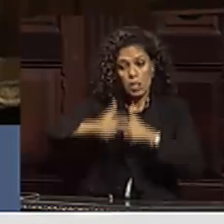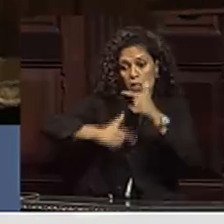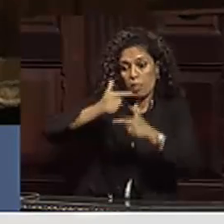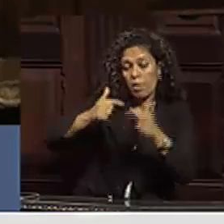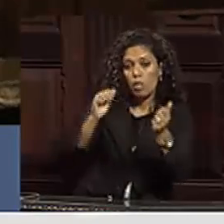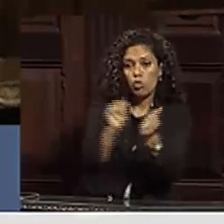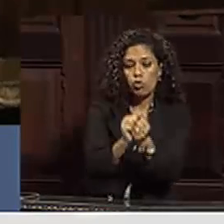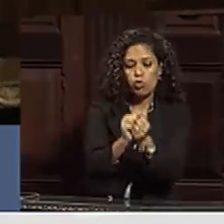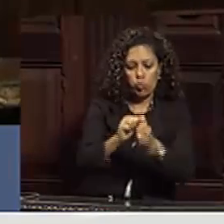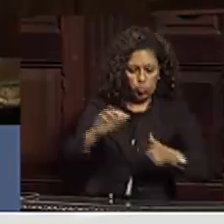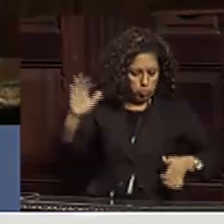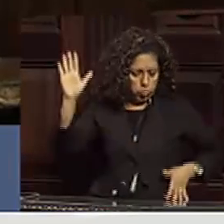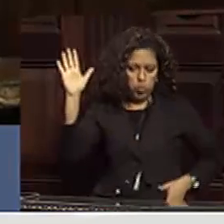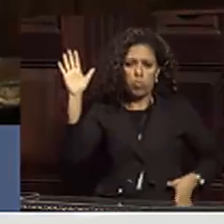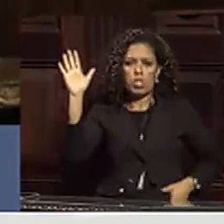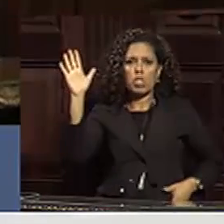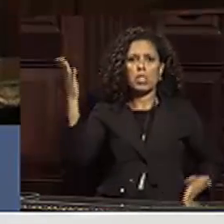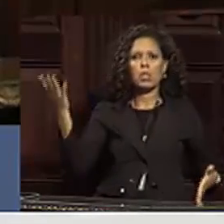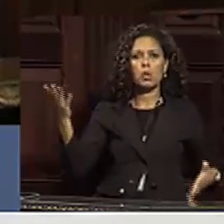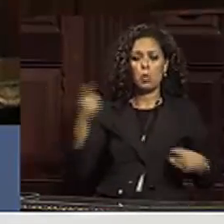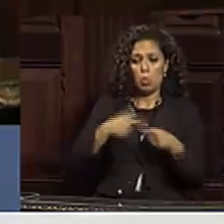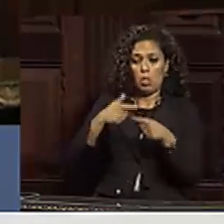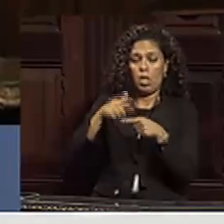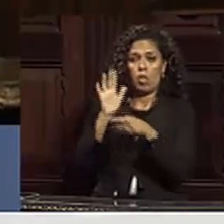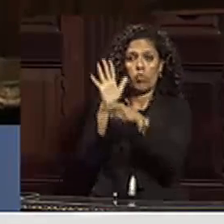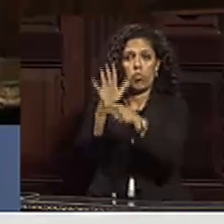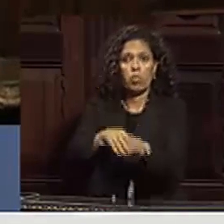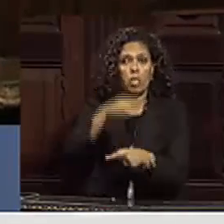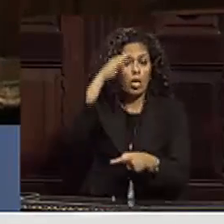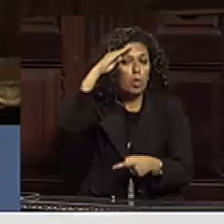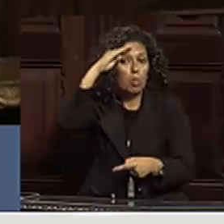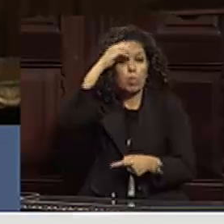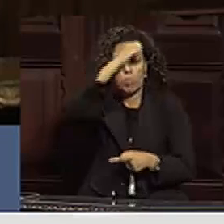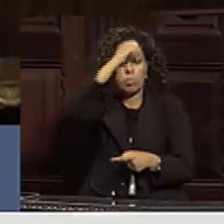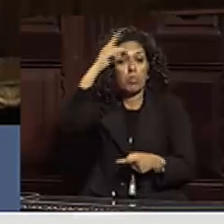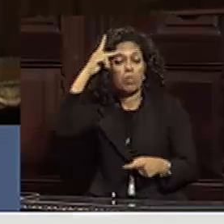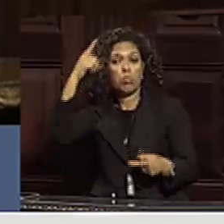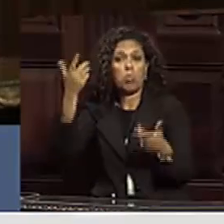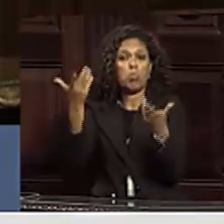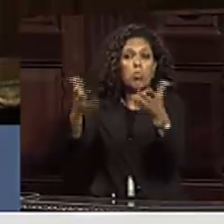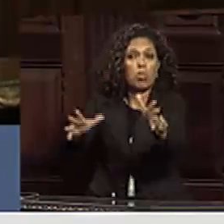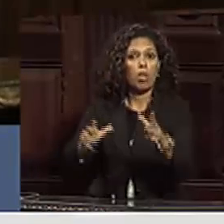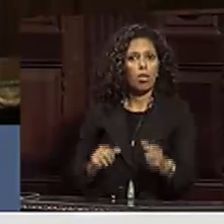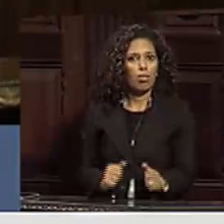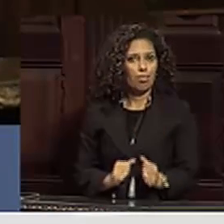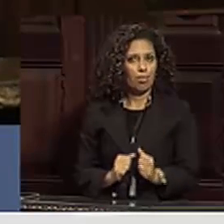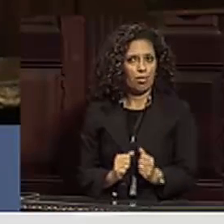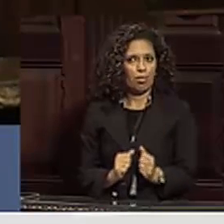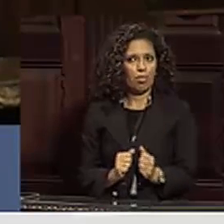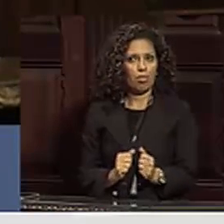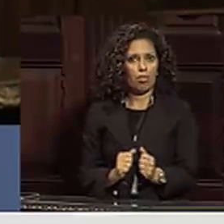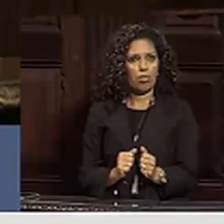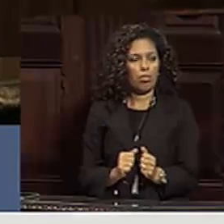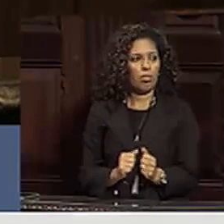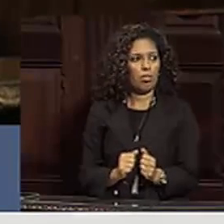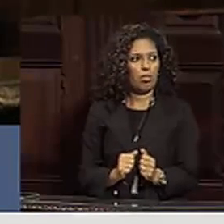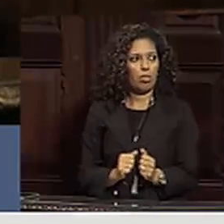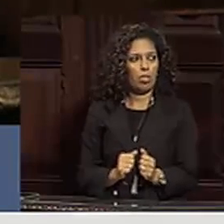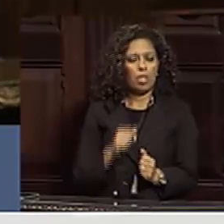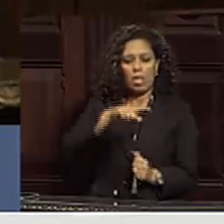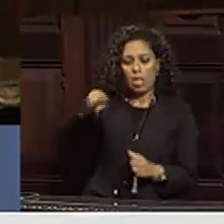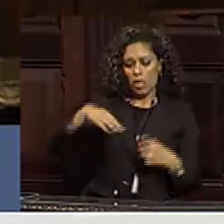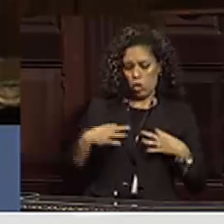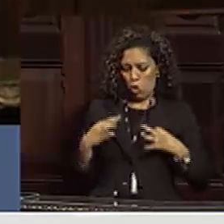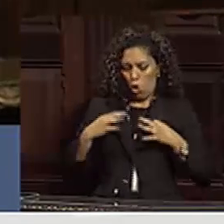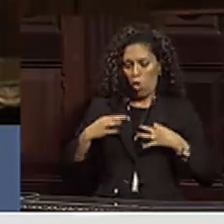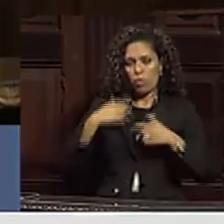pode, mas apaisando pode, toma o porte de arma. E o que é pior, o Rio de Janeiro, que é um estado